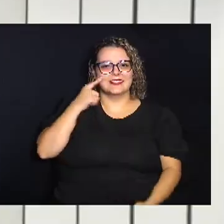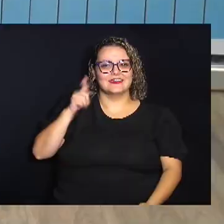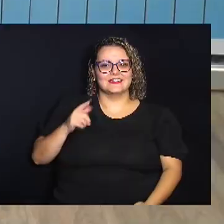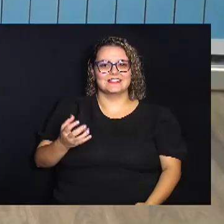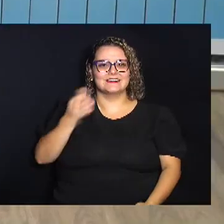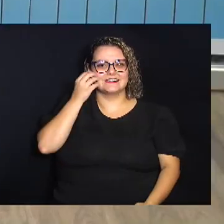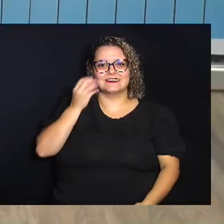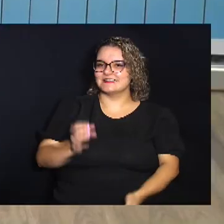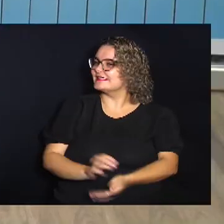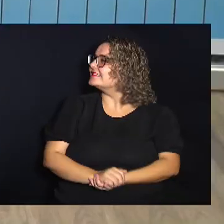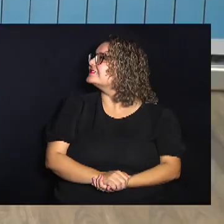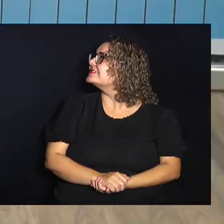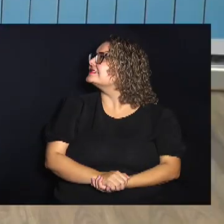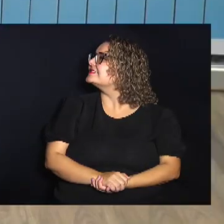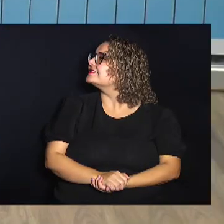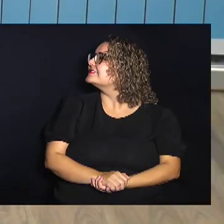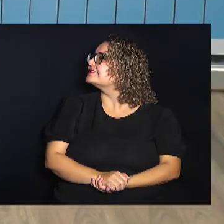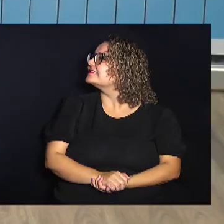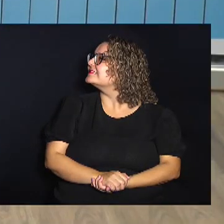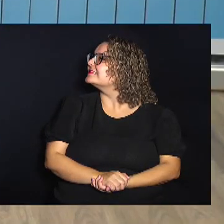Aranha.